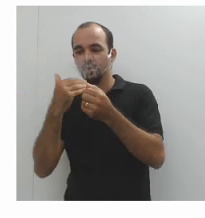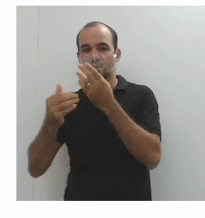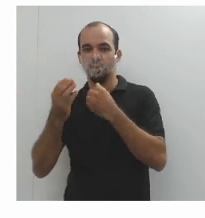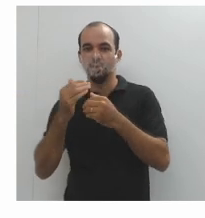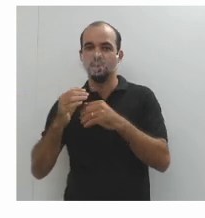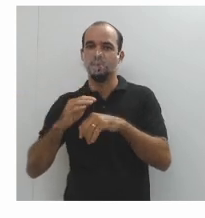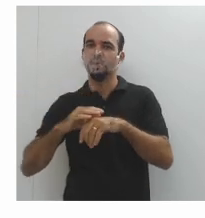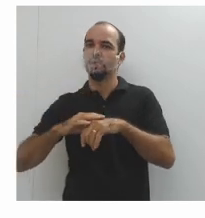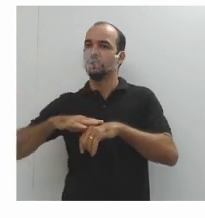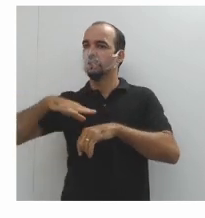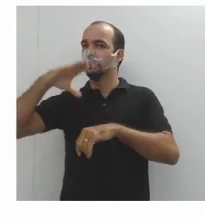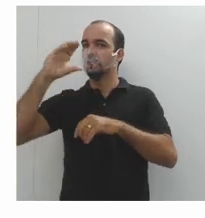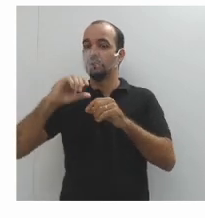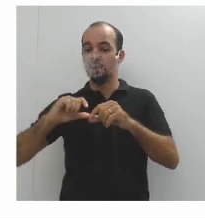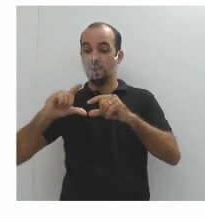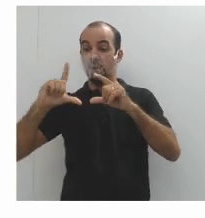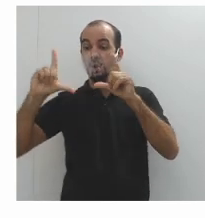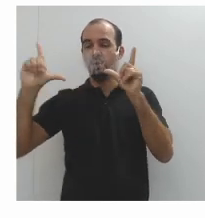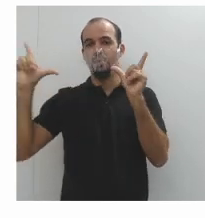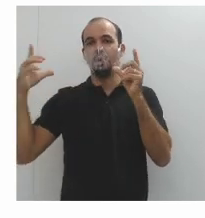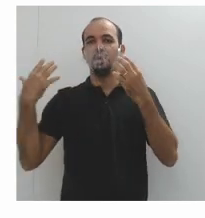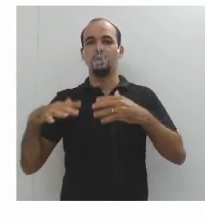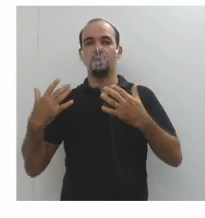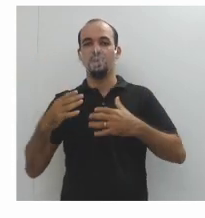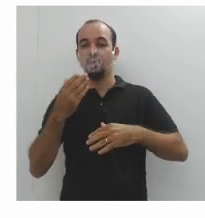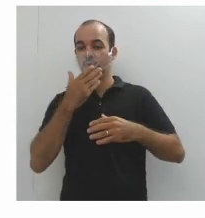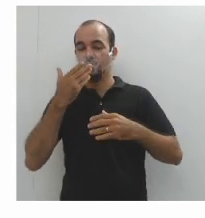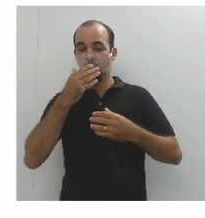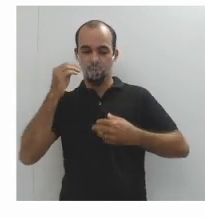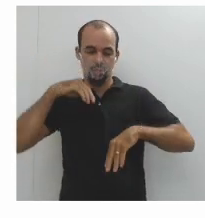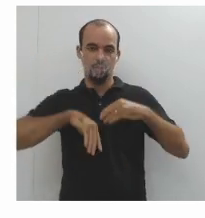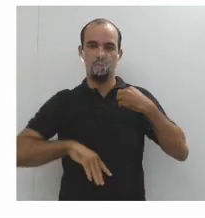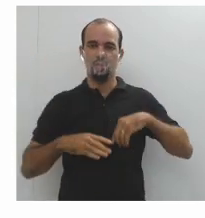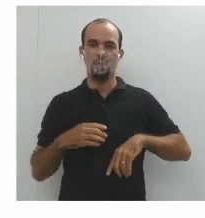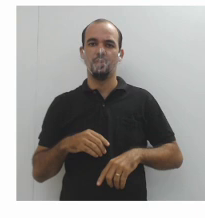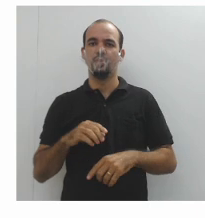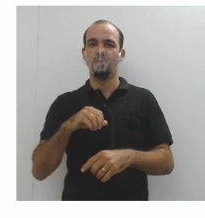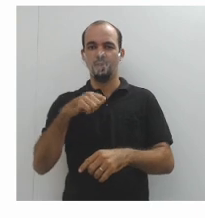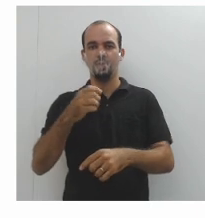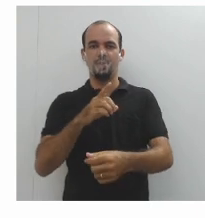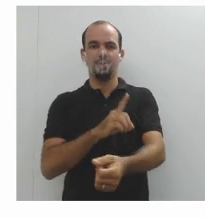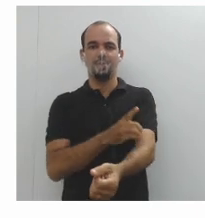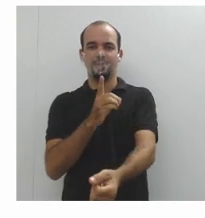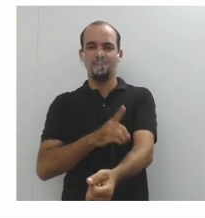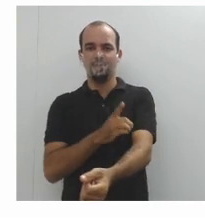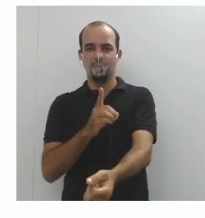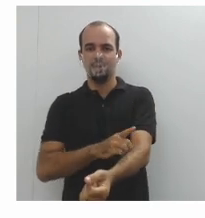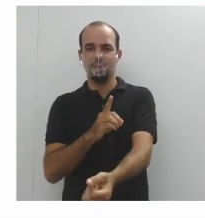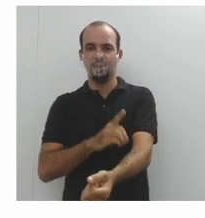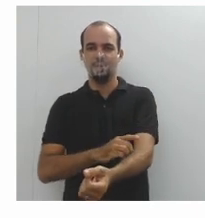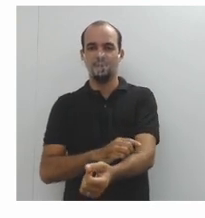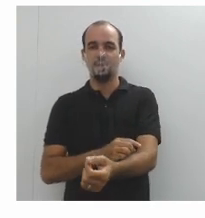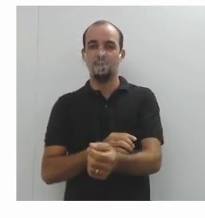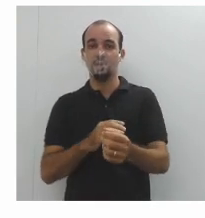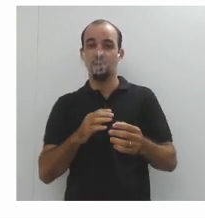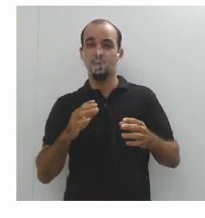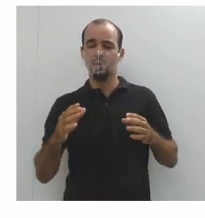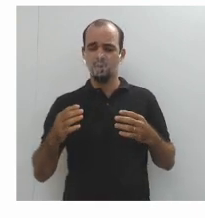seja, a concentração normal é de 80 a